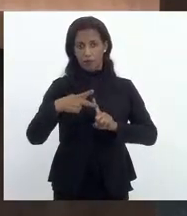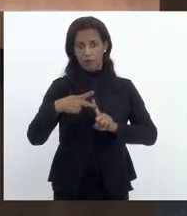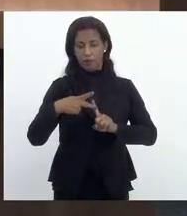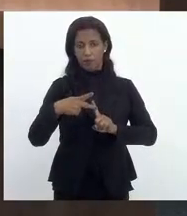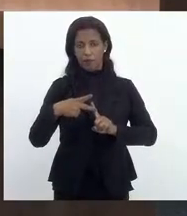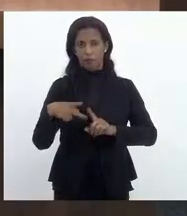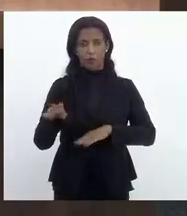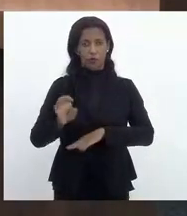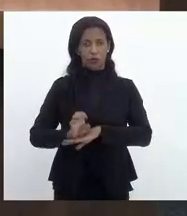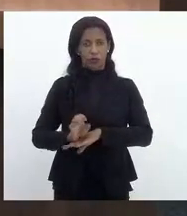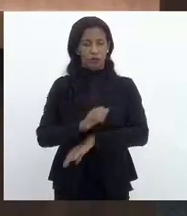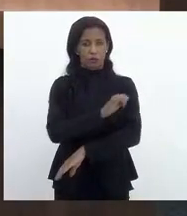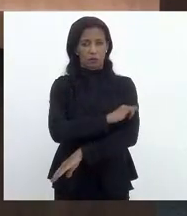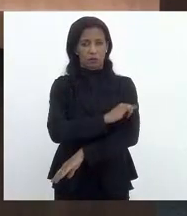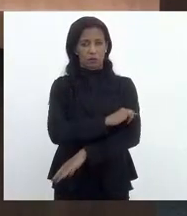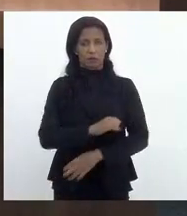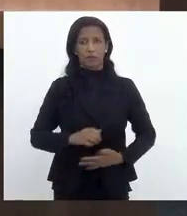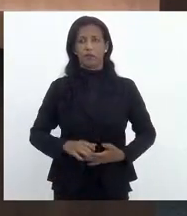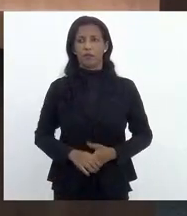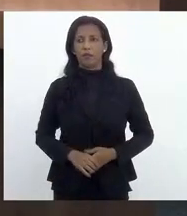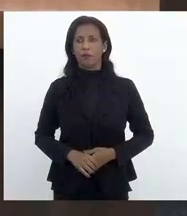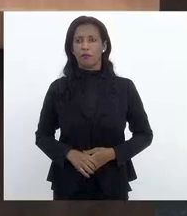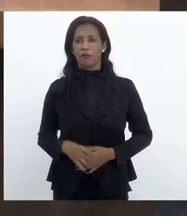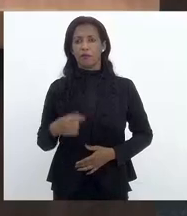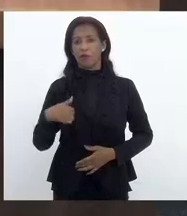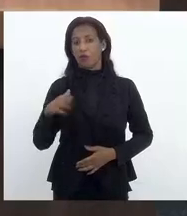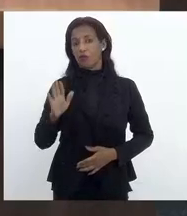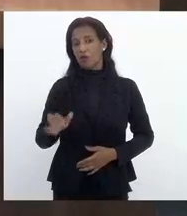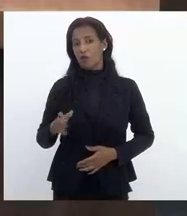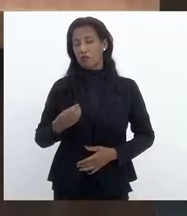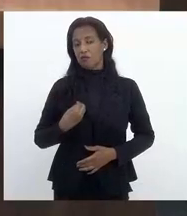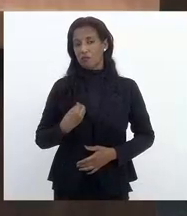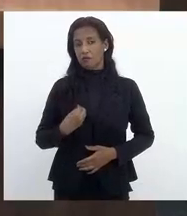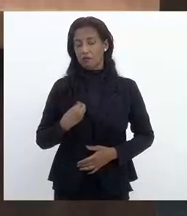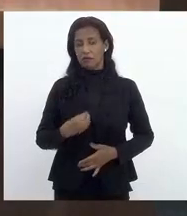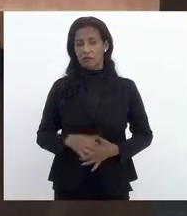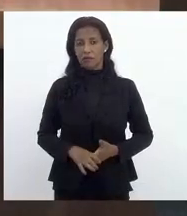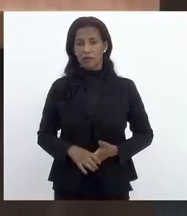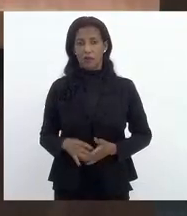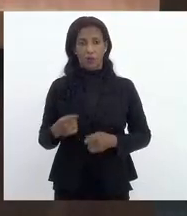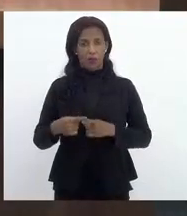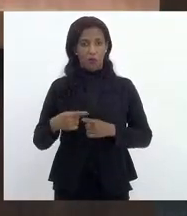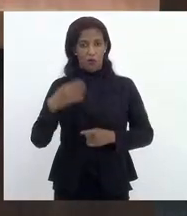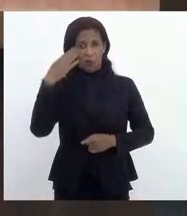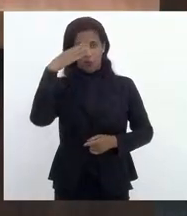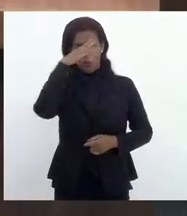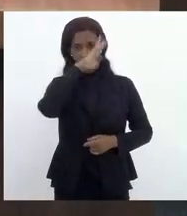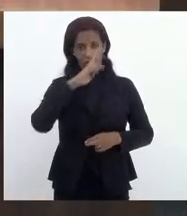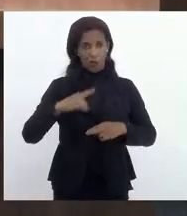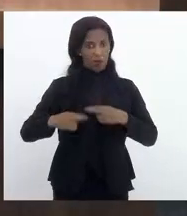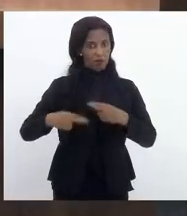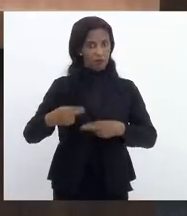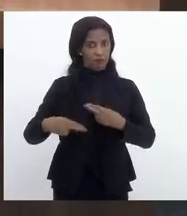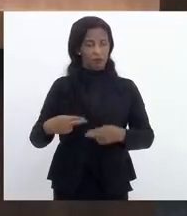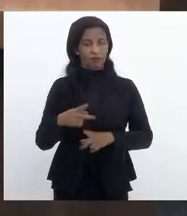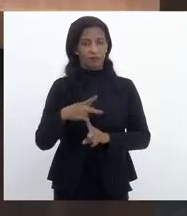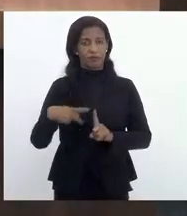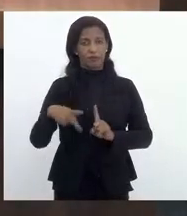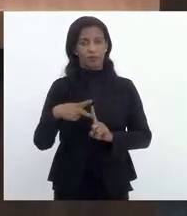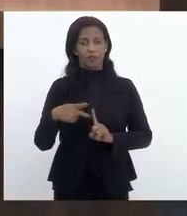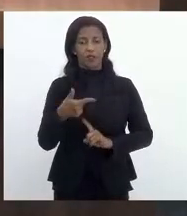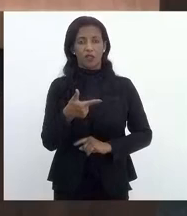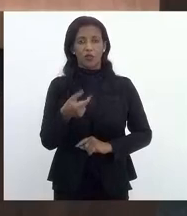para o estado do Rio de Janeiro eu já vivi Por que bolsonaro fez a reforma da